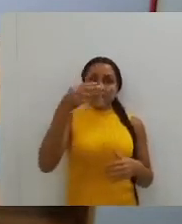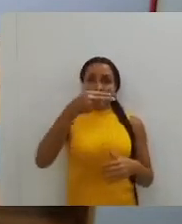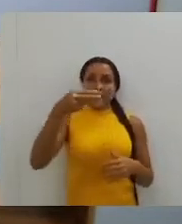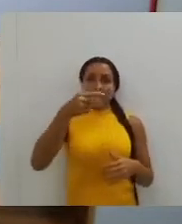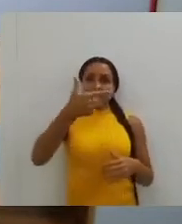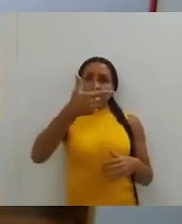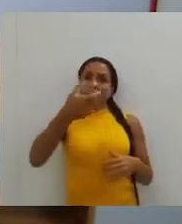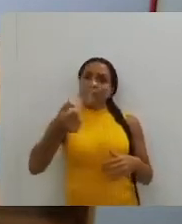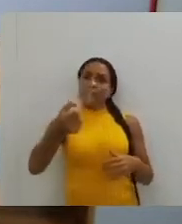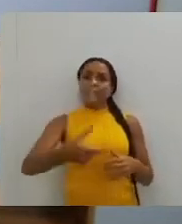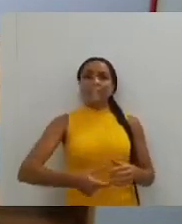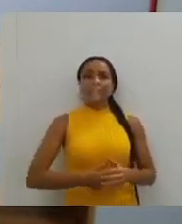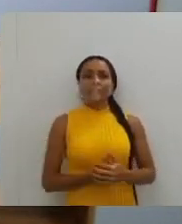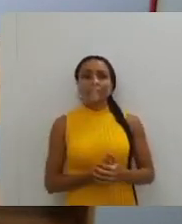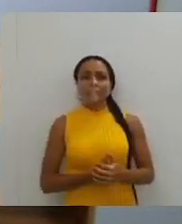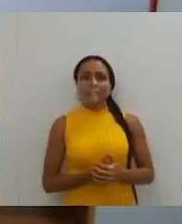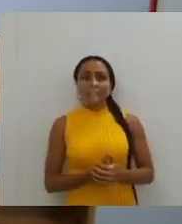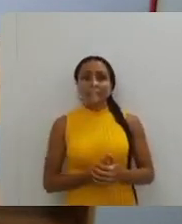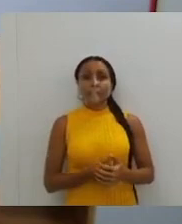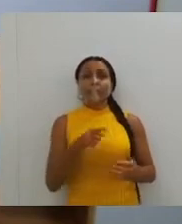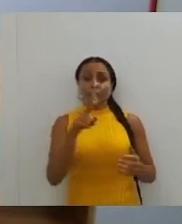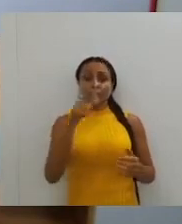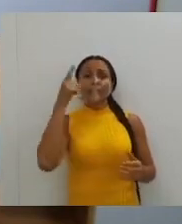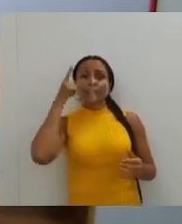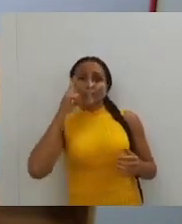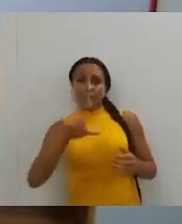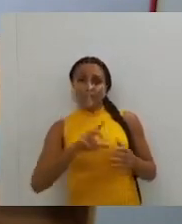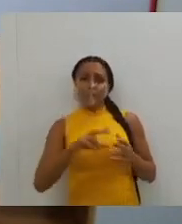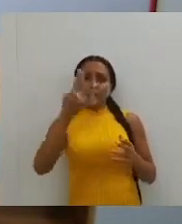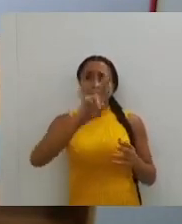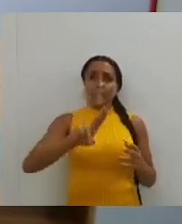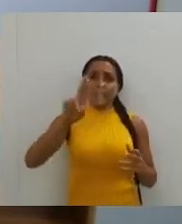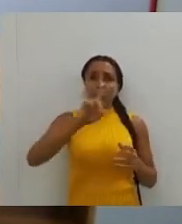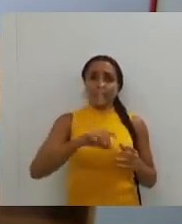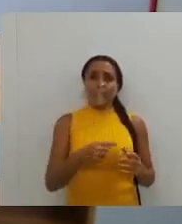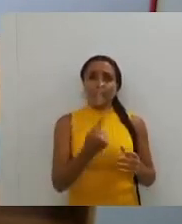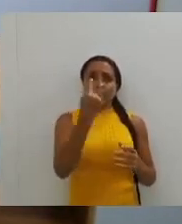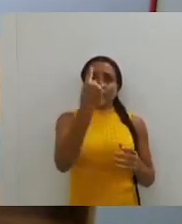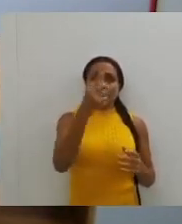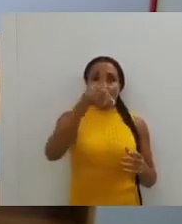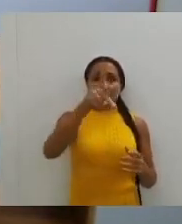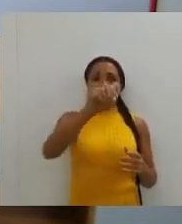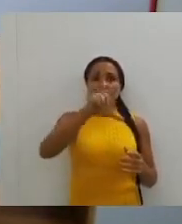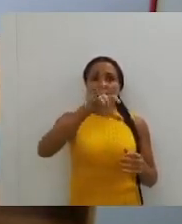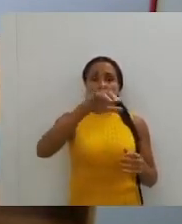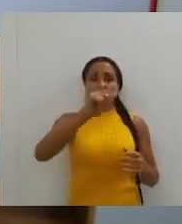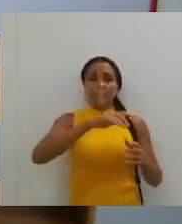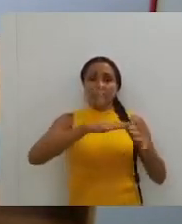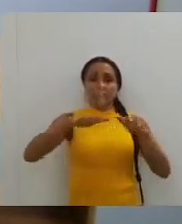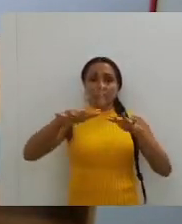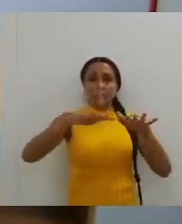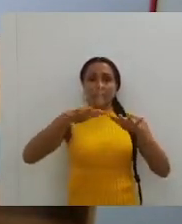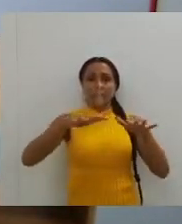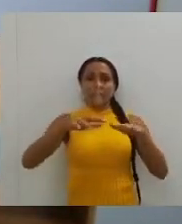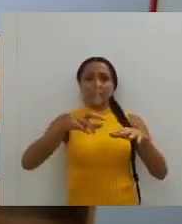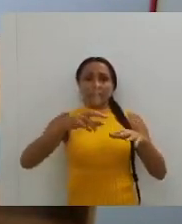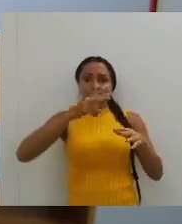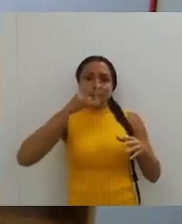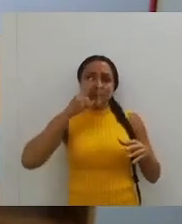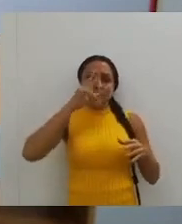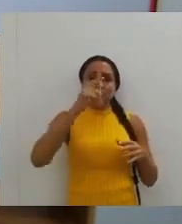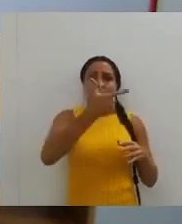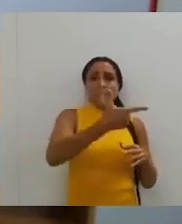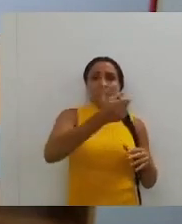20 newtons. Então você consegue, usando uma polia móvel, com uma força de